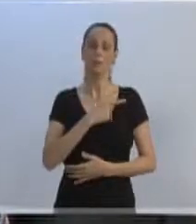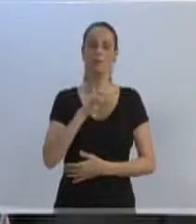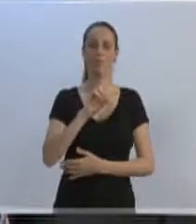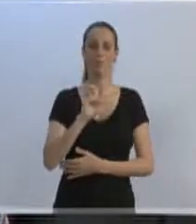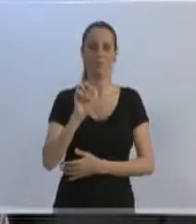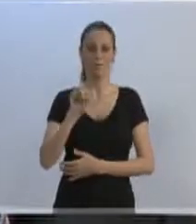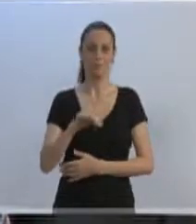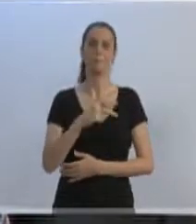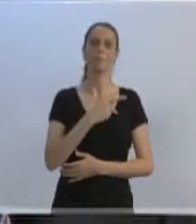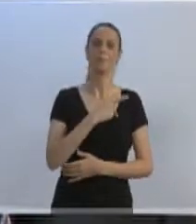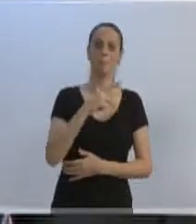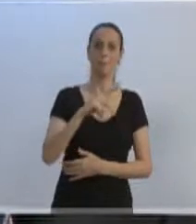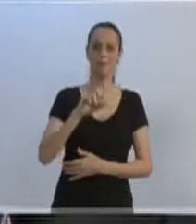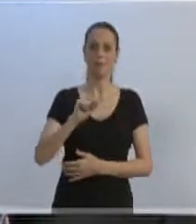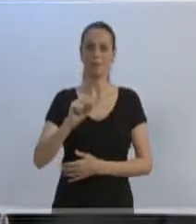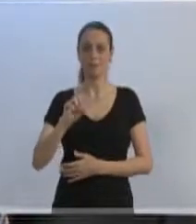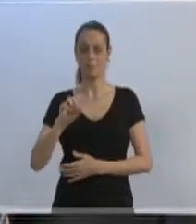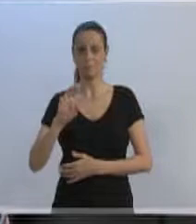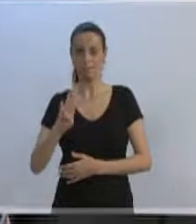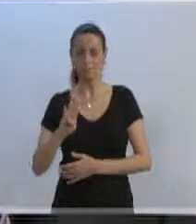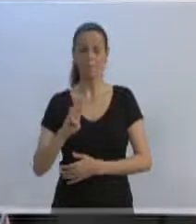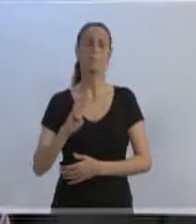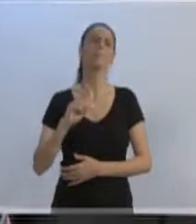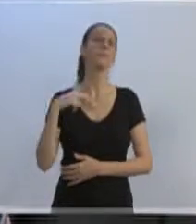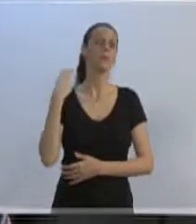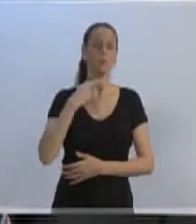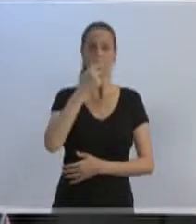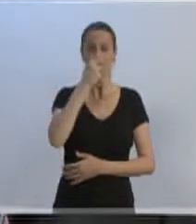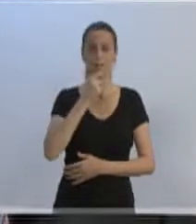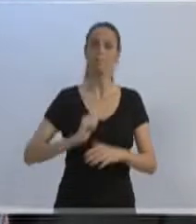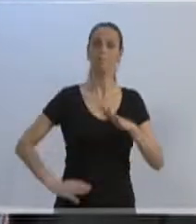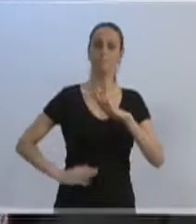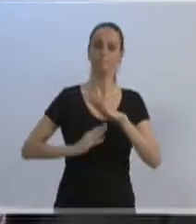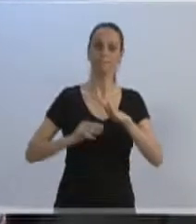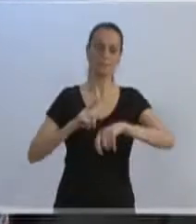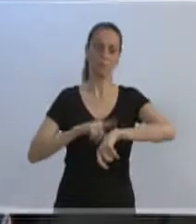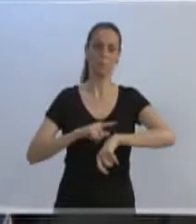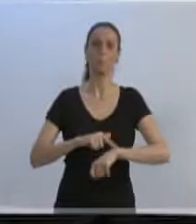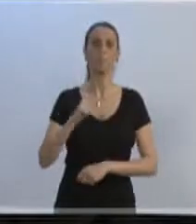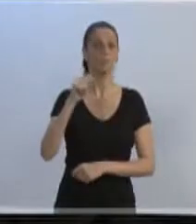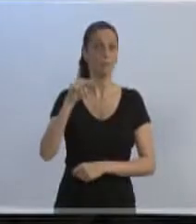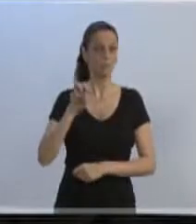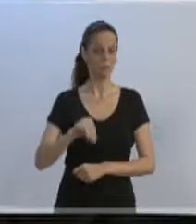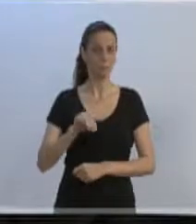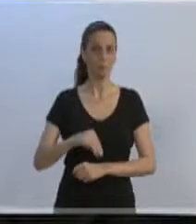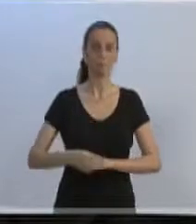psdb e dem vereador becker que dispõe do tempo de até 7 minutos